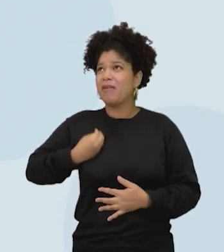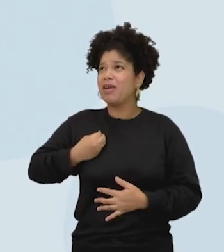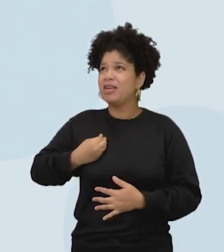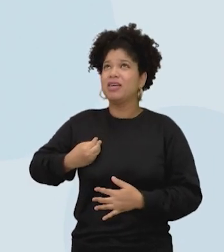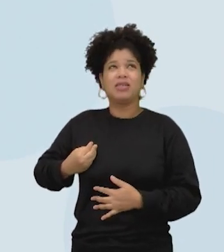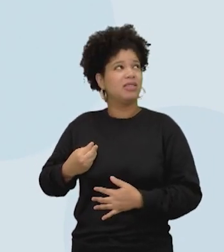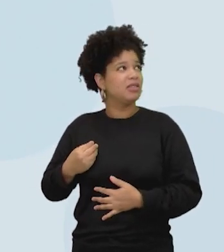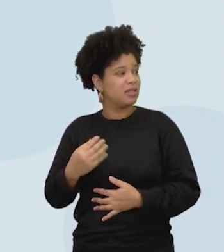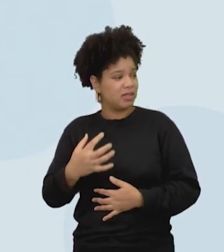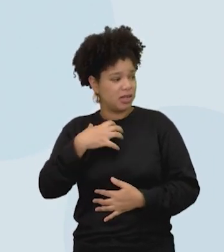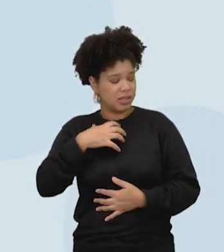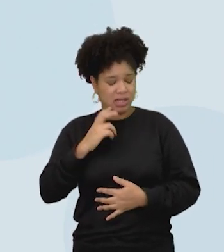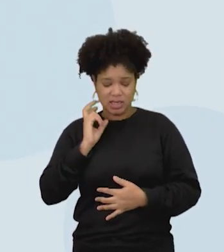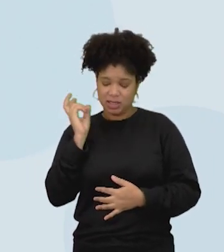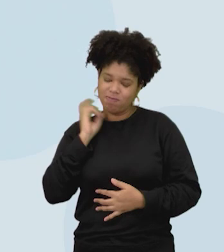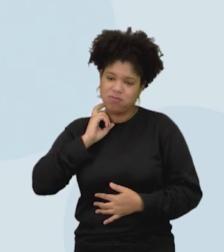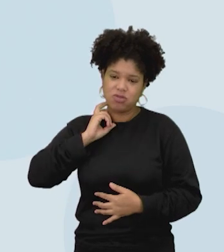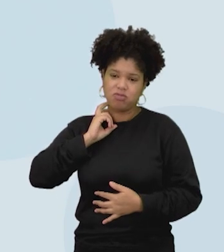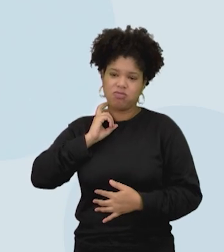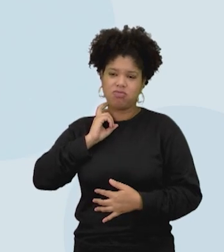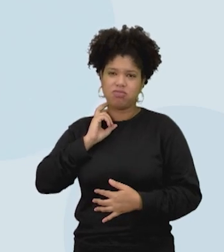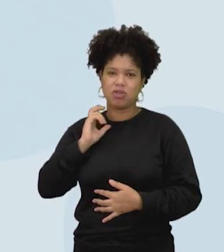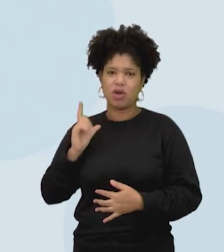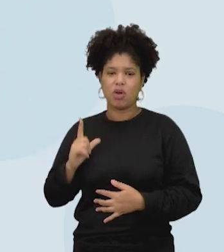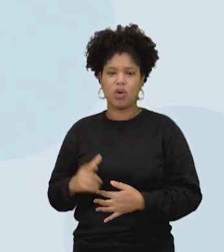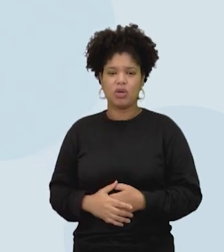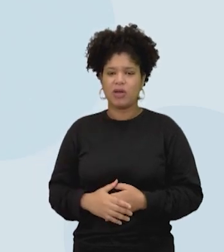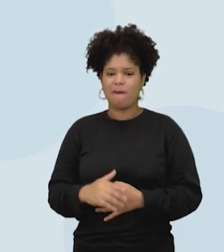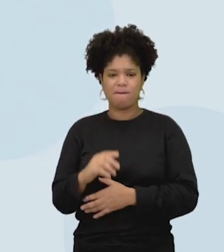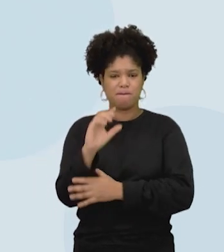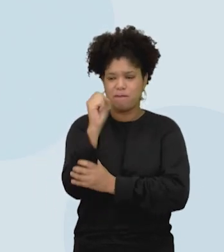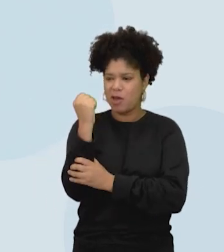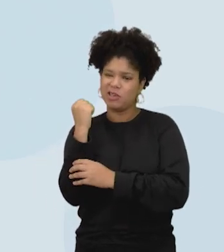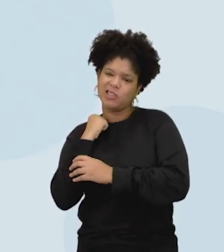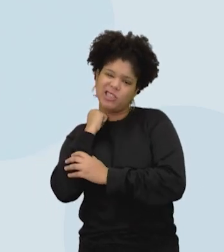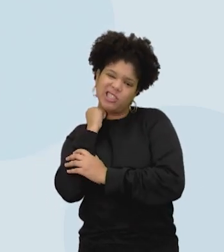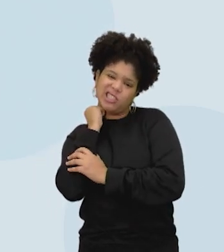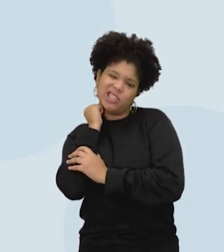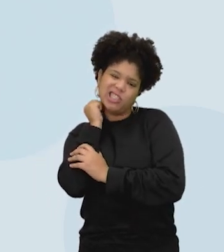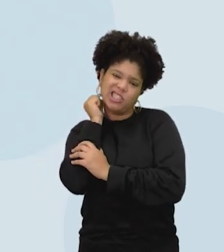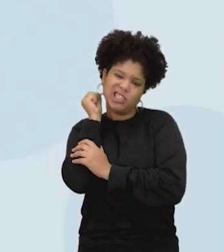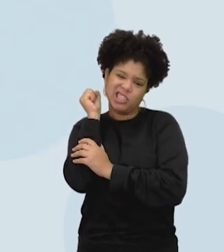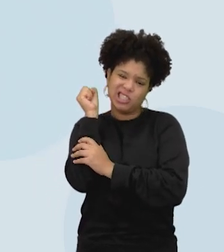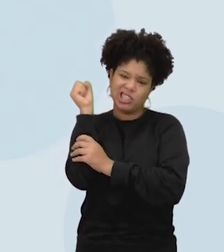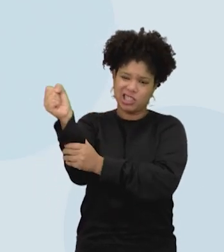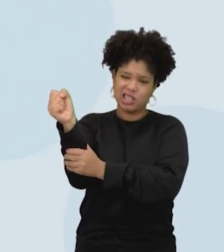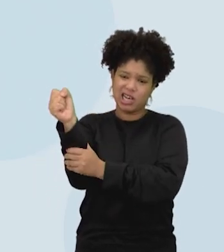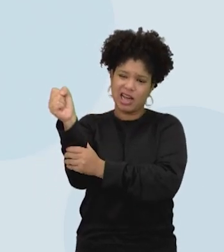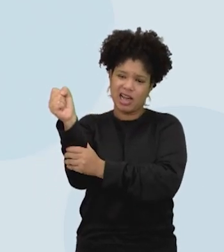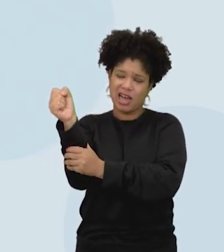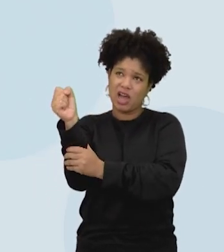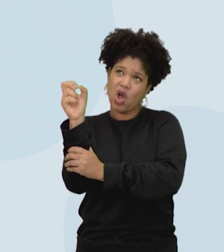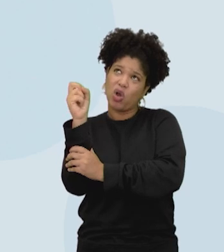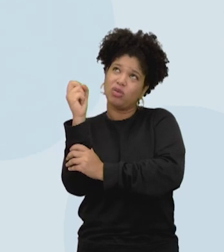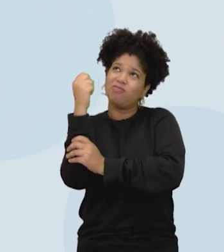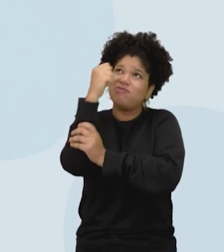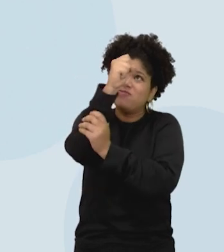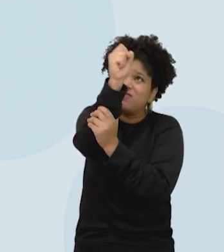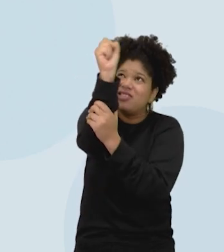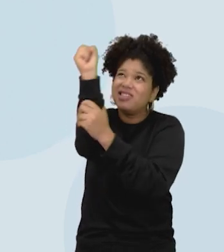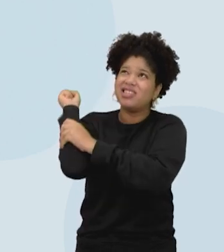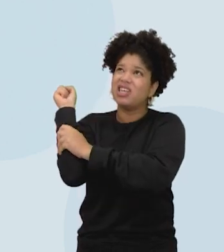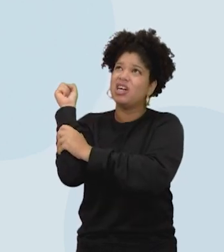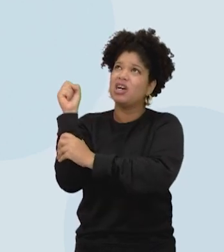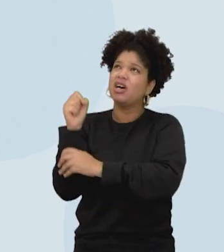gritando dentro dele. É esse morcego. Pego de um pau, esforços faço, chego a tocá-lo, minha alma se concentra.